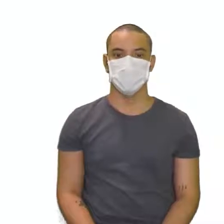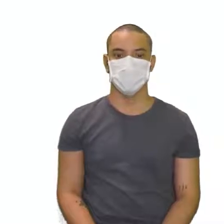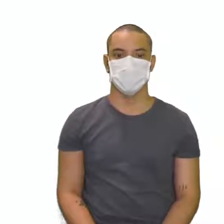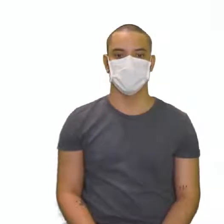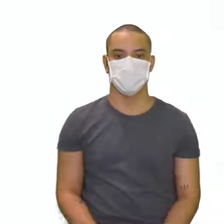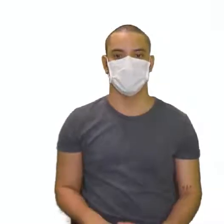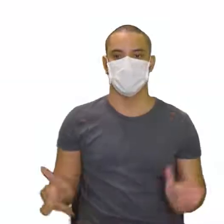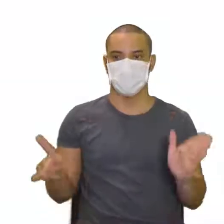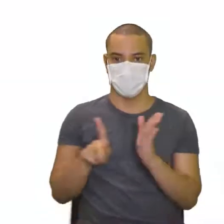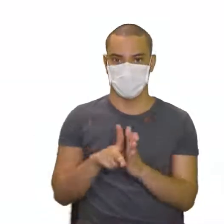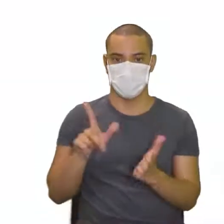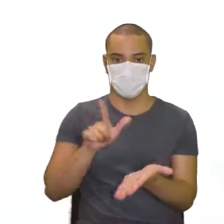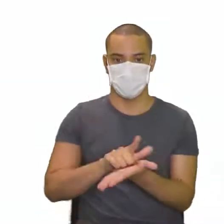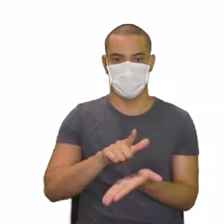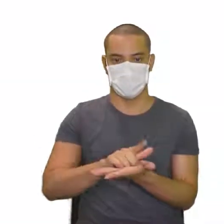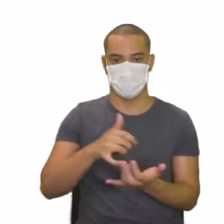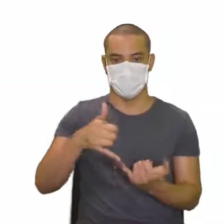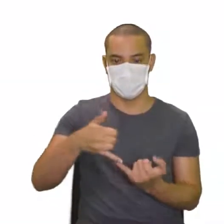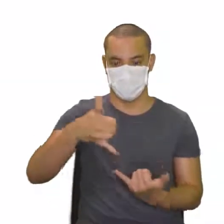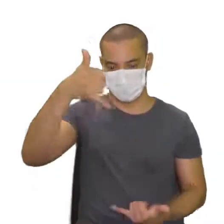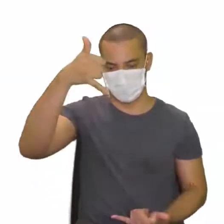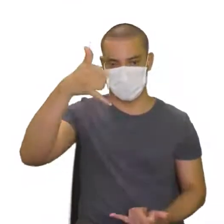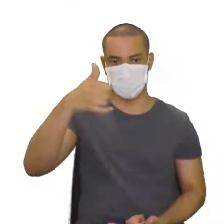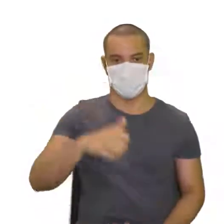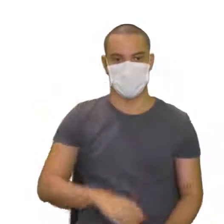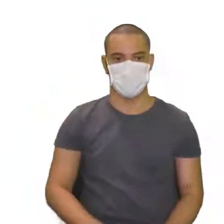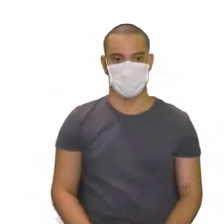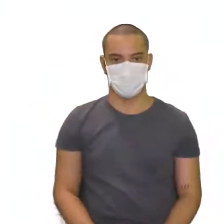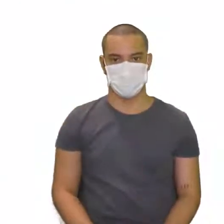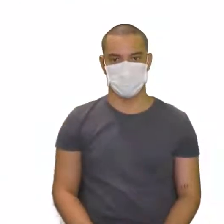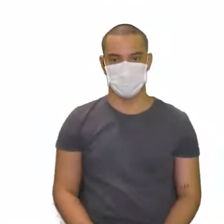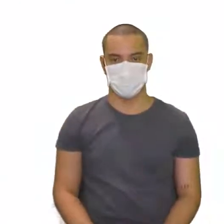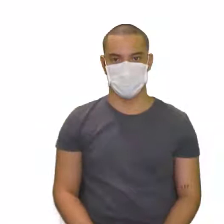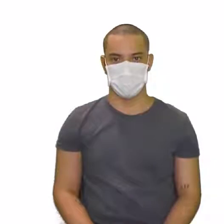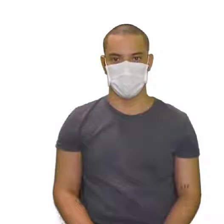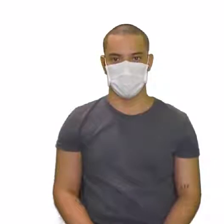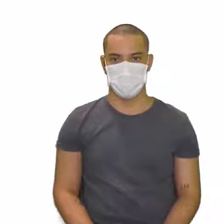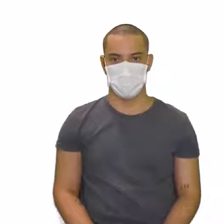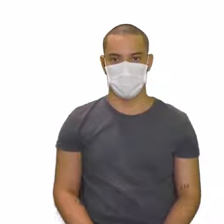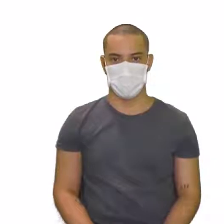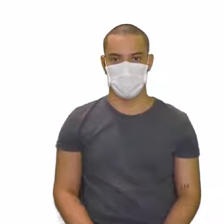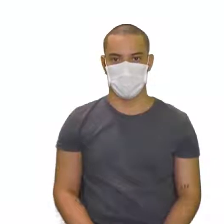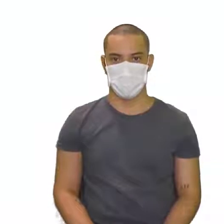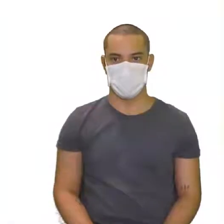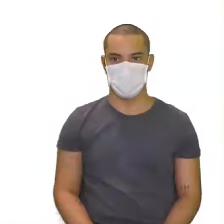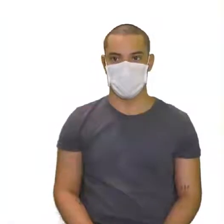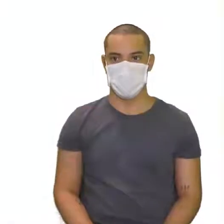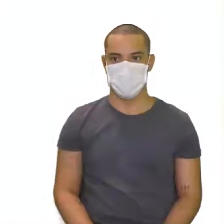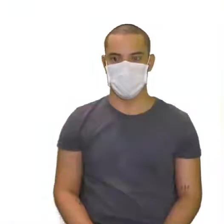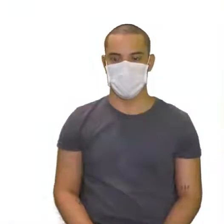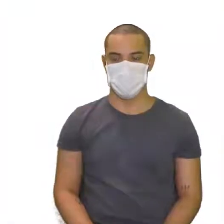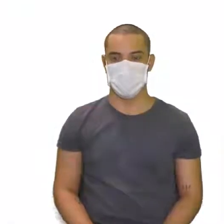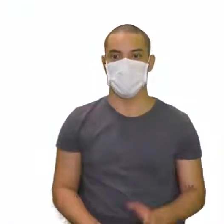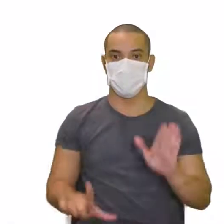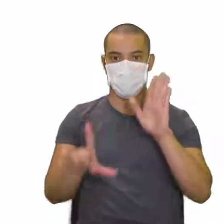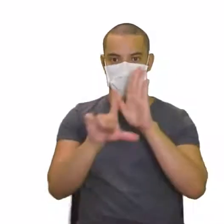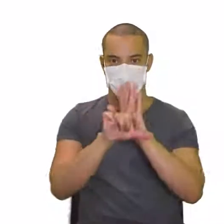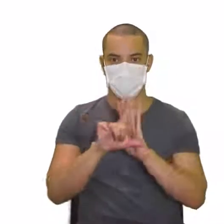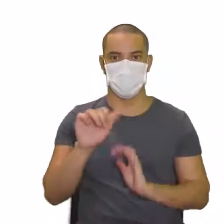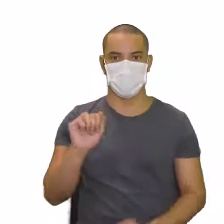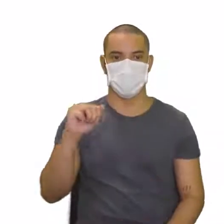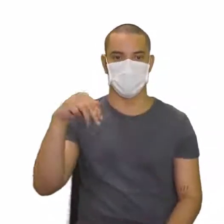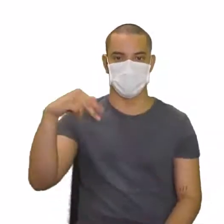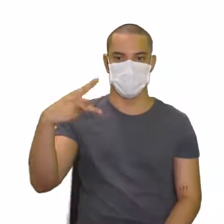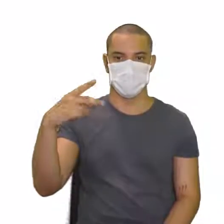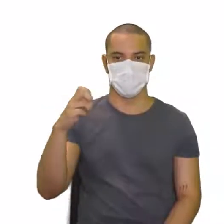plano do papel, ok? Vamos continuar aqui, olha só. Pessoal, a lei de Ampère nos